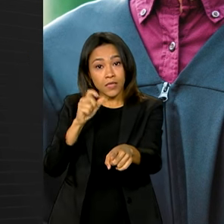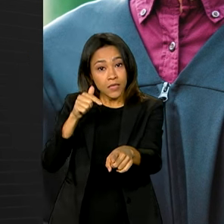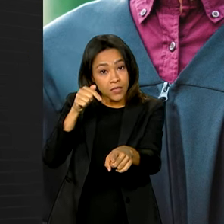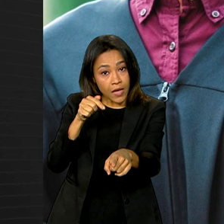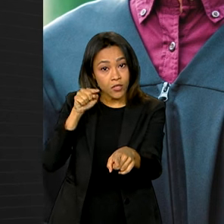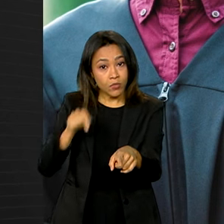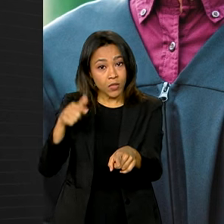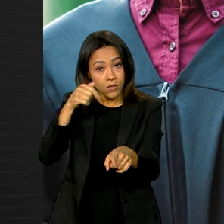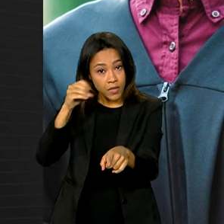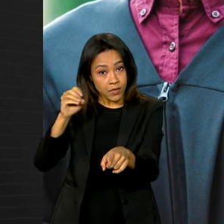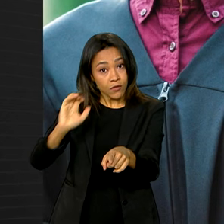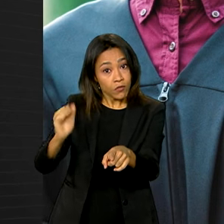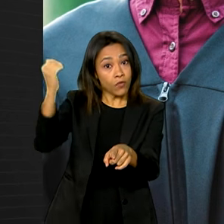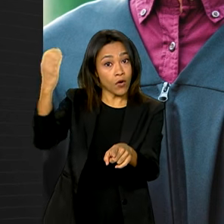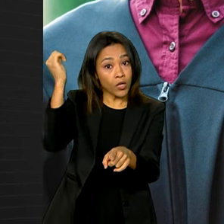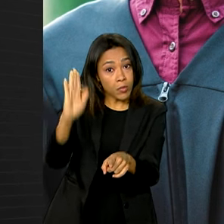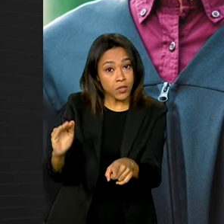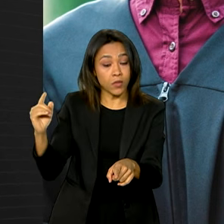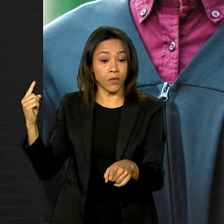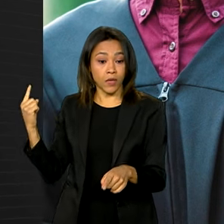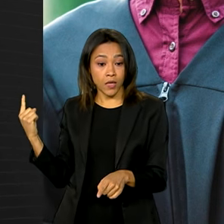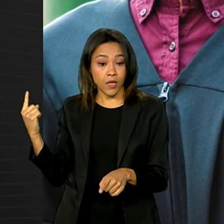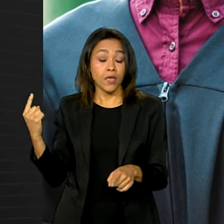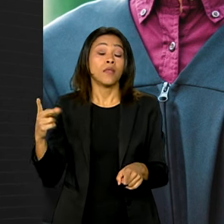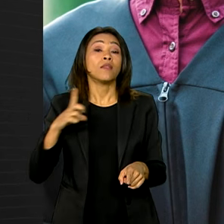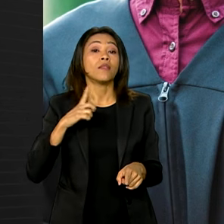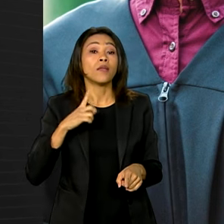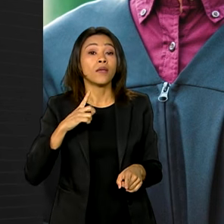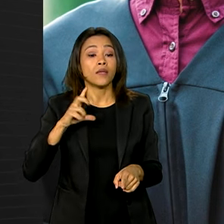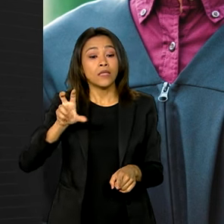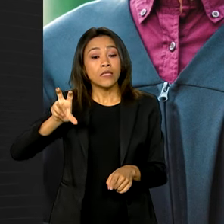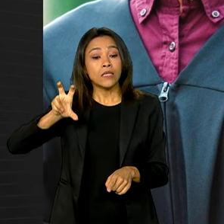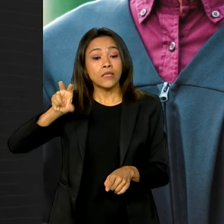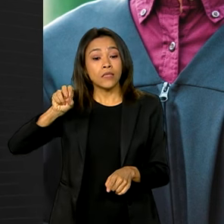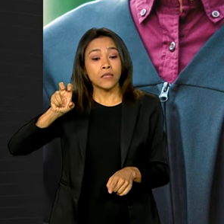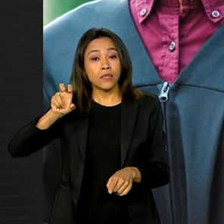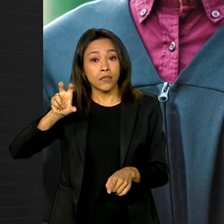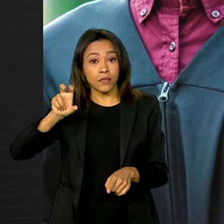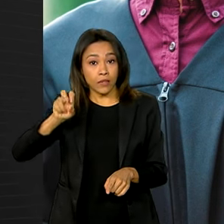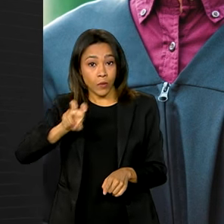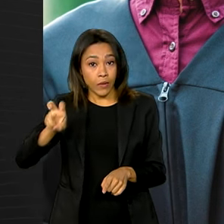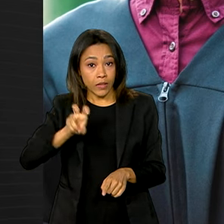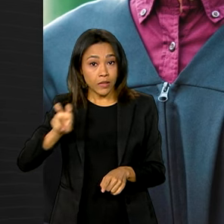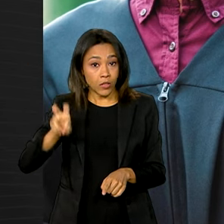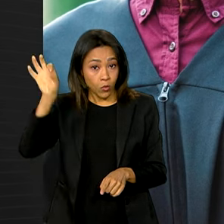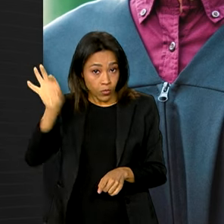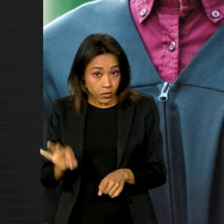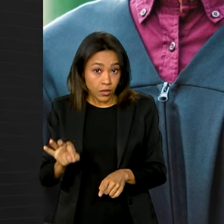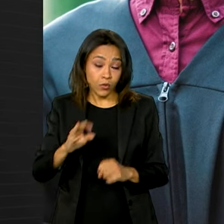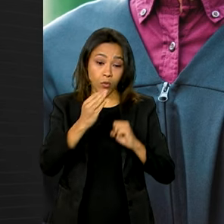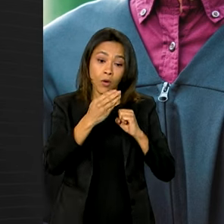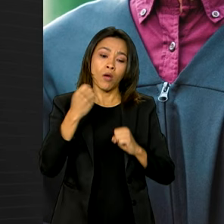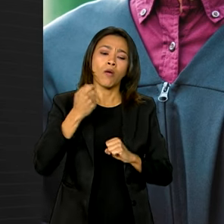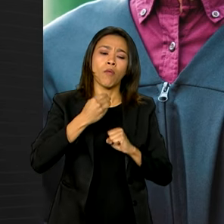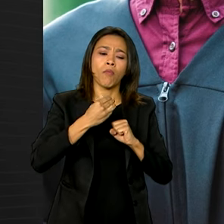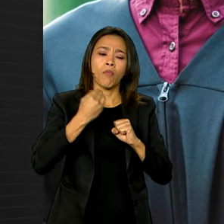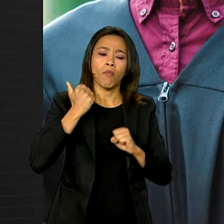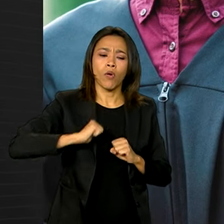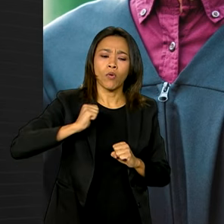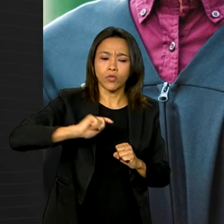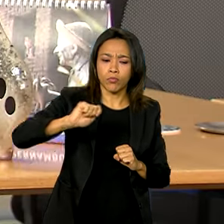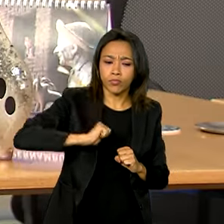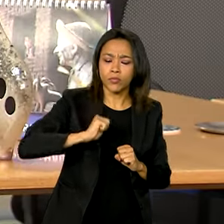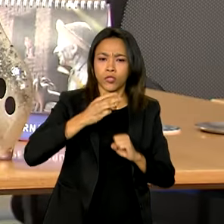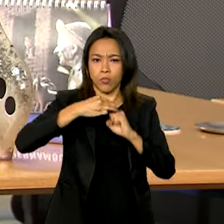no exterior. O setor responde por 55% das bolsas de mestrado e doutorado